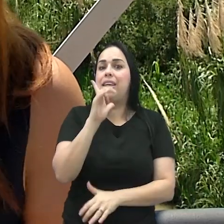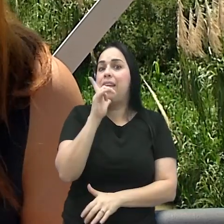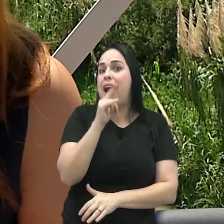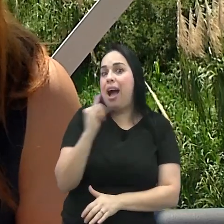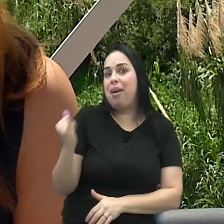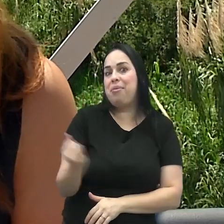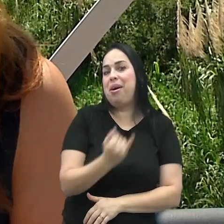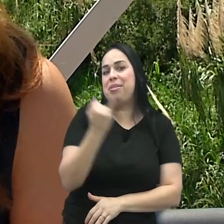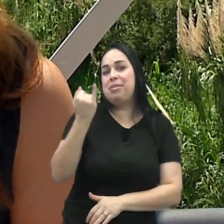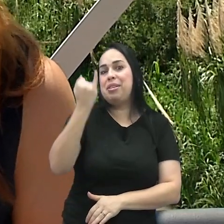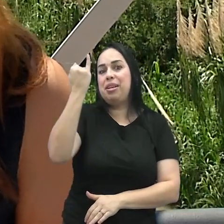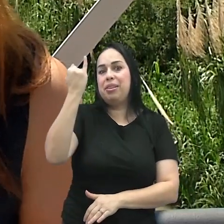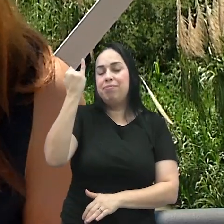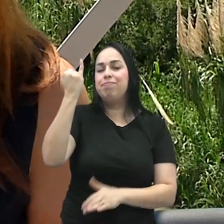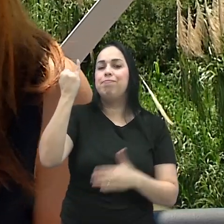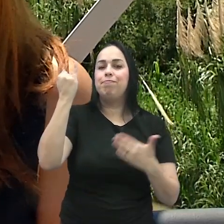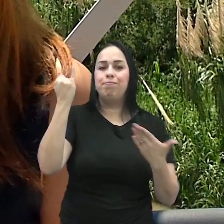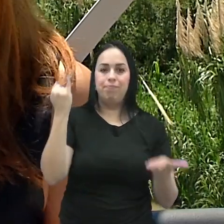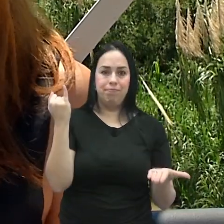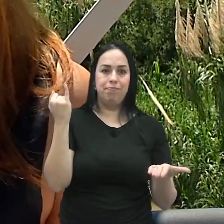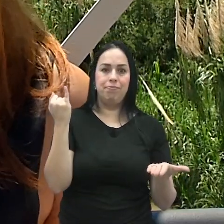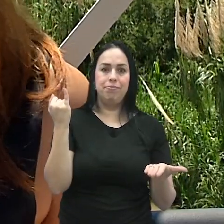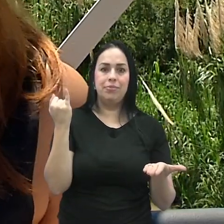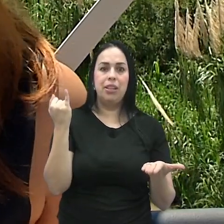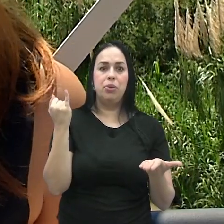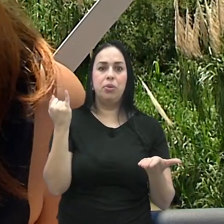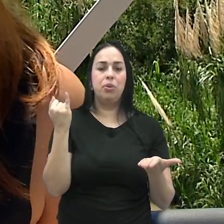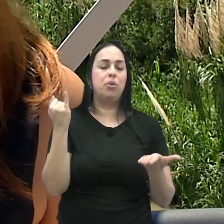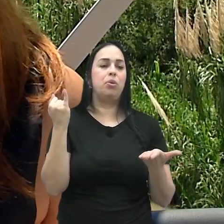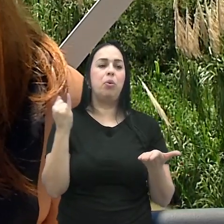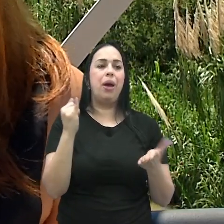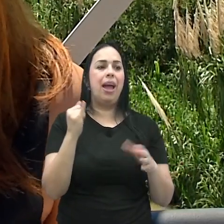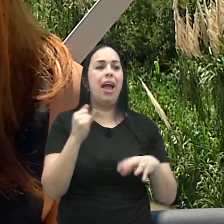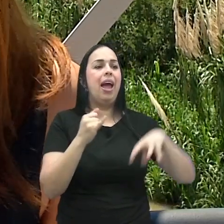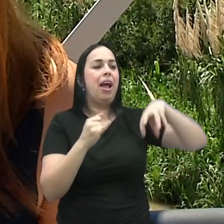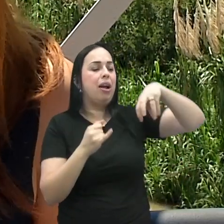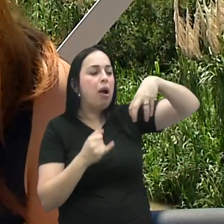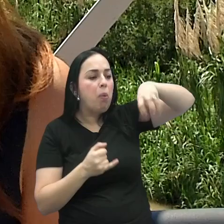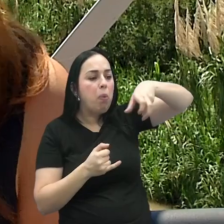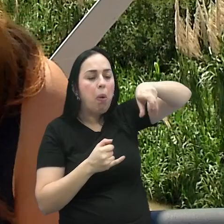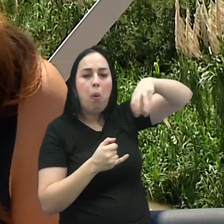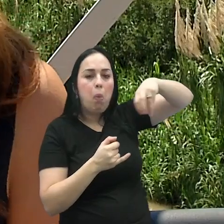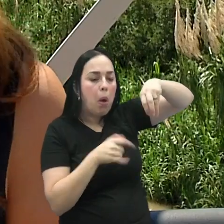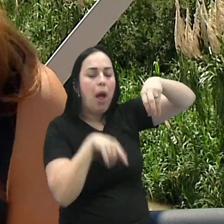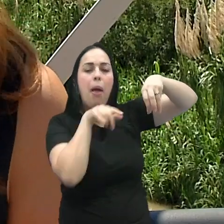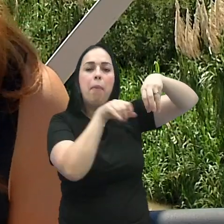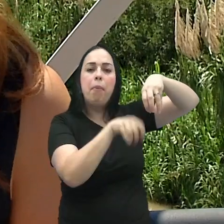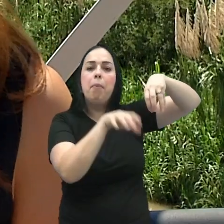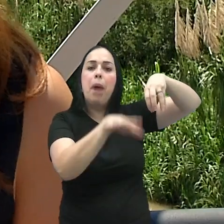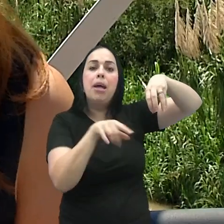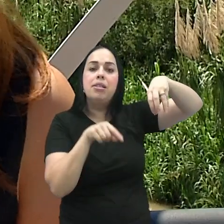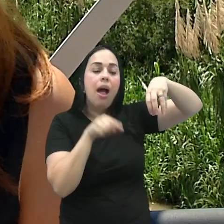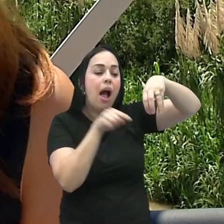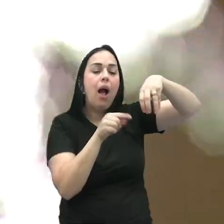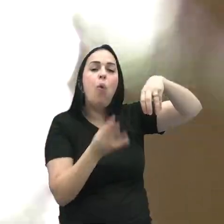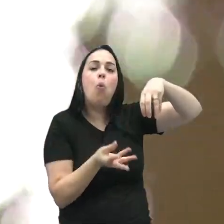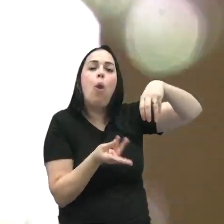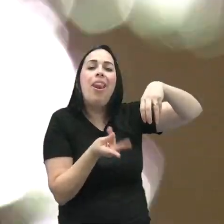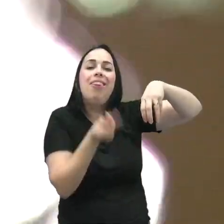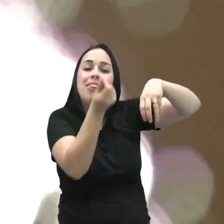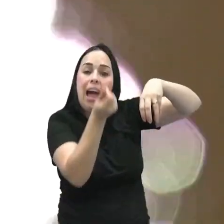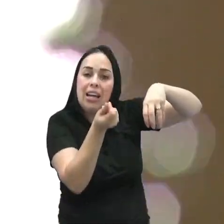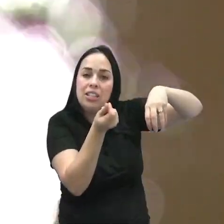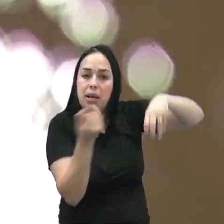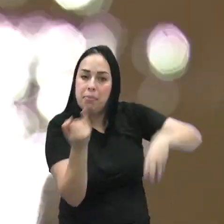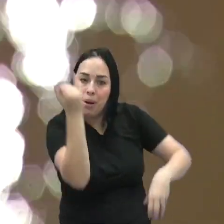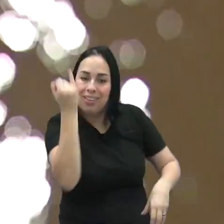mais profundamente do que seja a quantidade dessa água, mas principalmente a qualidade da água. E no